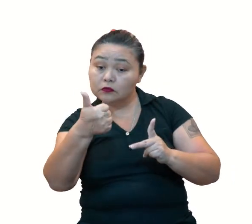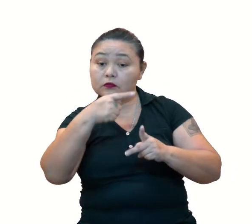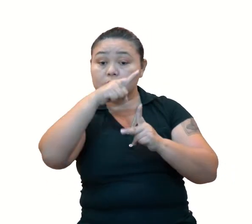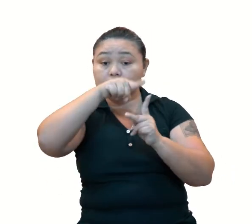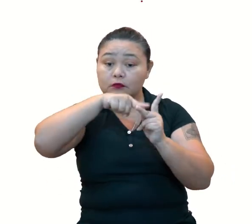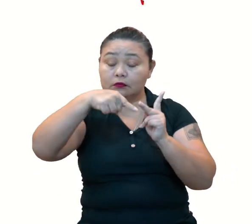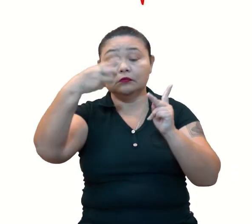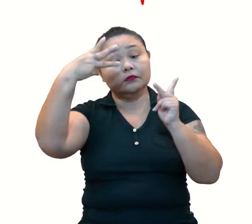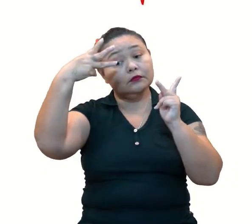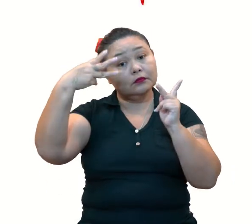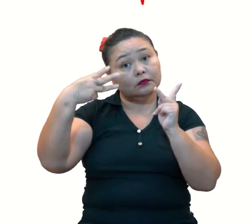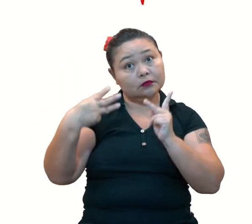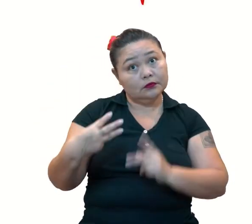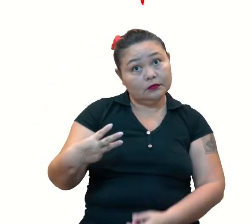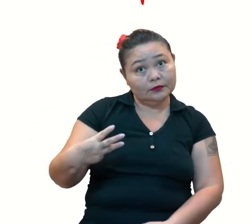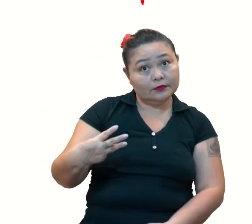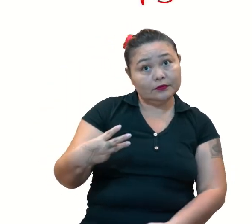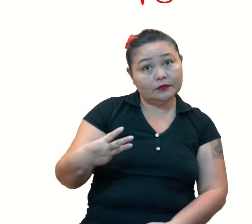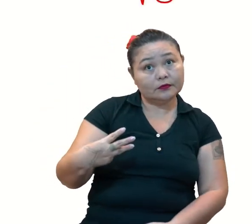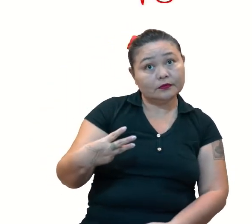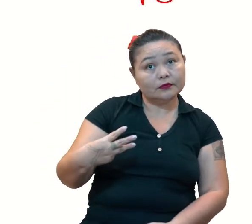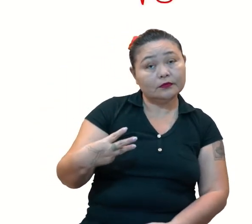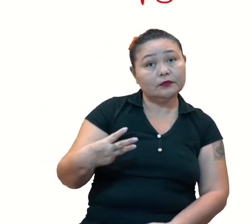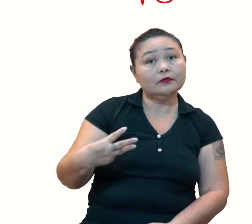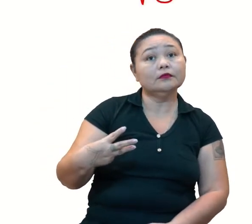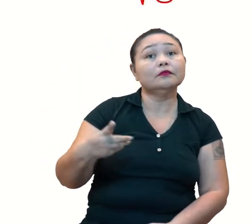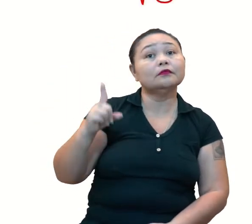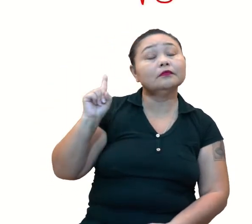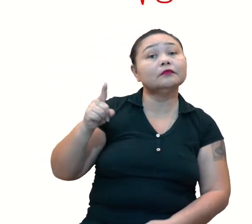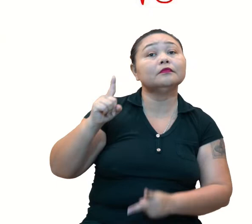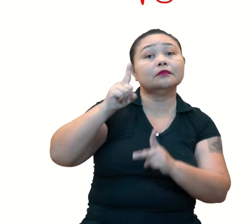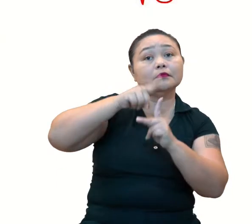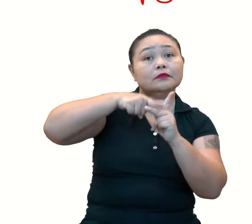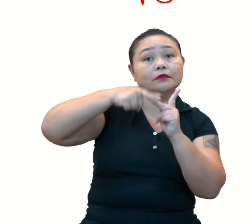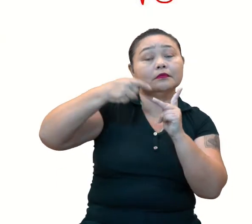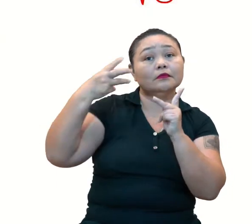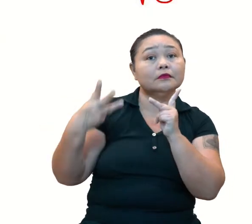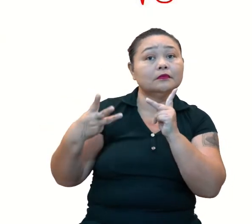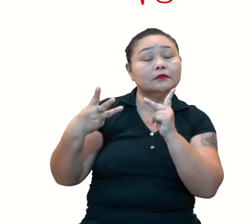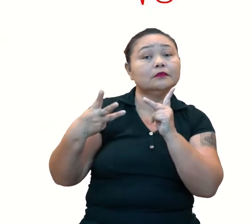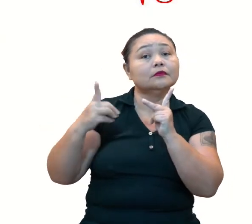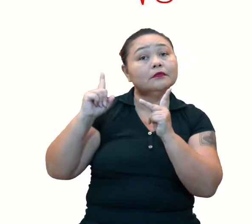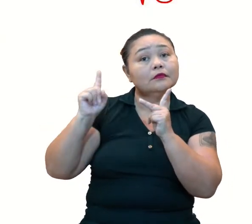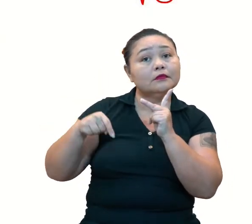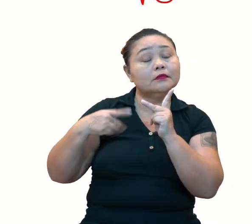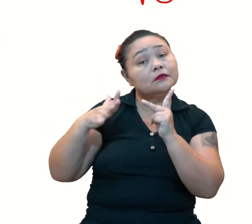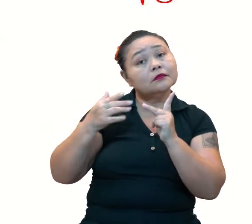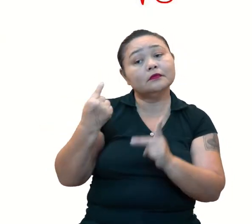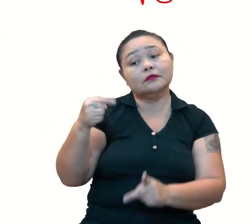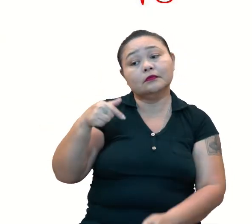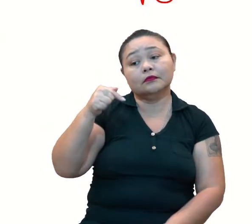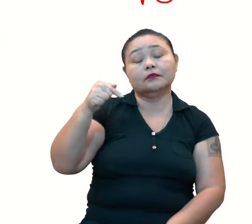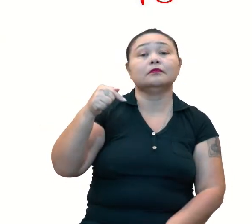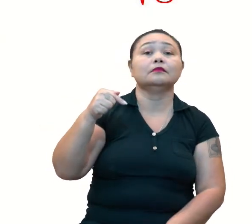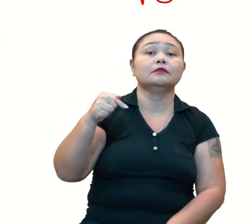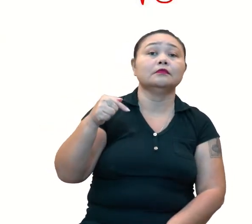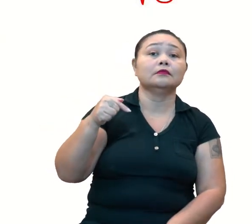1 raiz de 3. Raiz de 3, então é de 60 graus, que é aproximadamente 1,7,